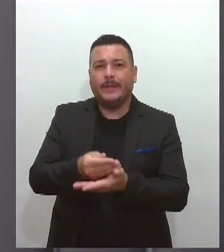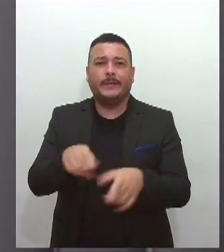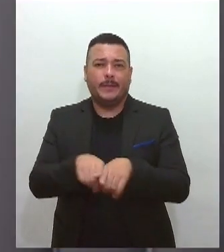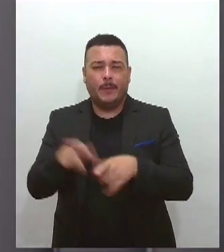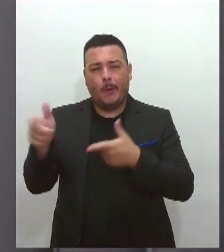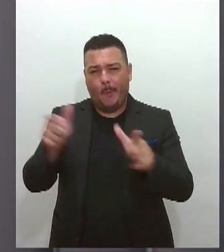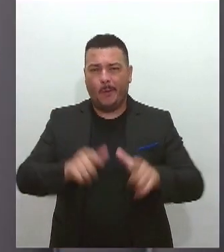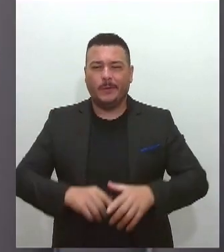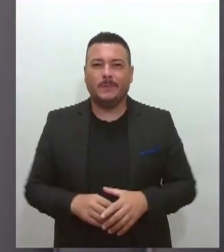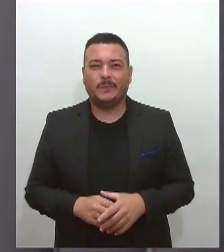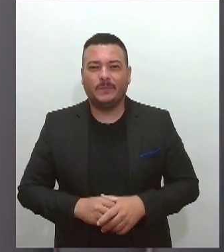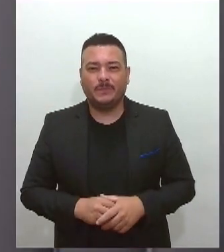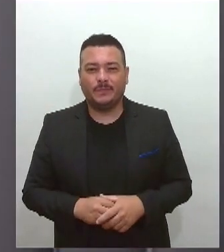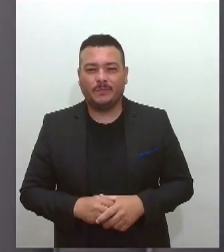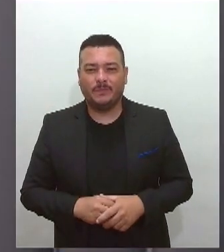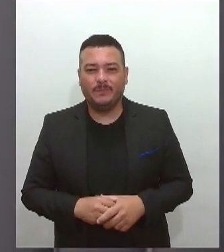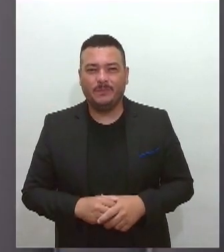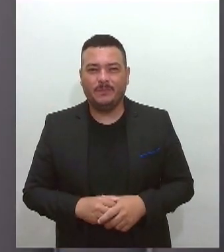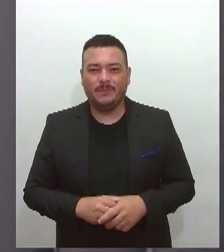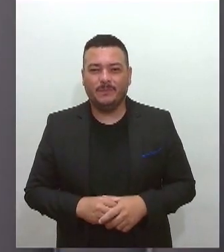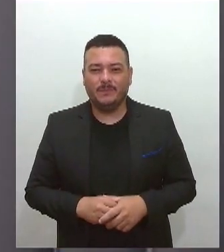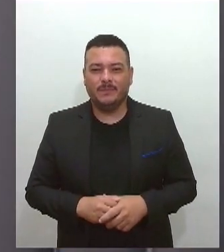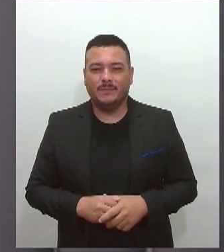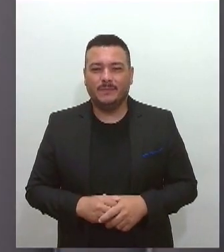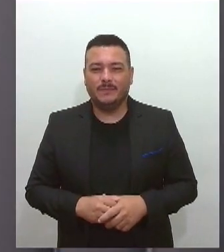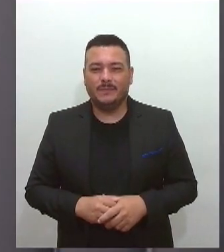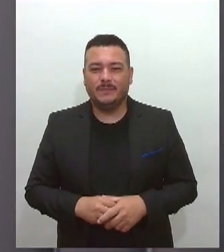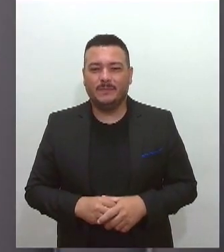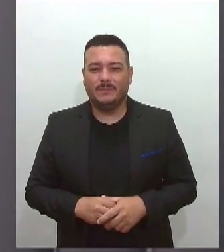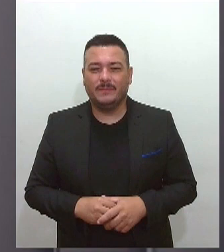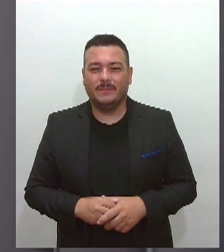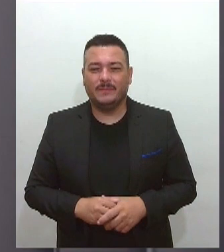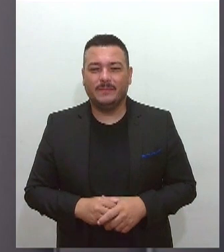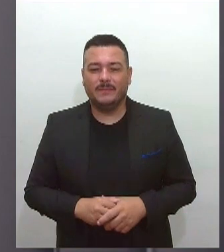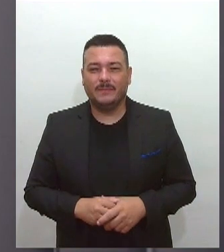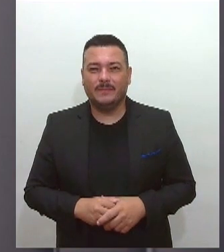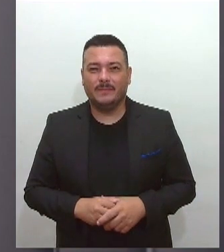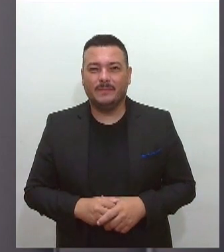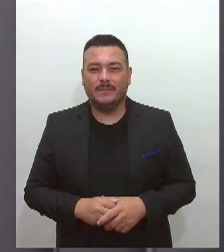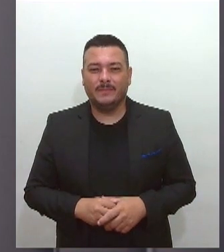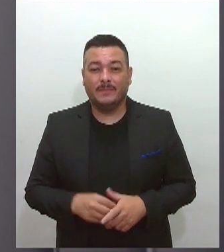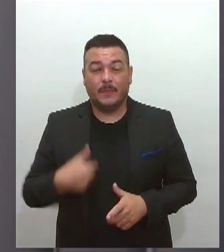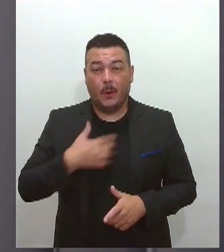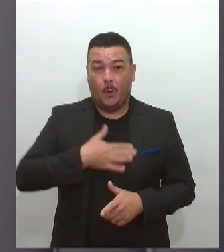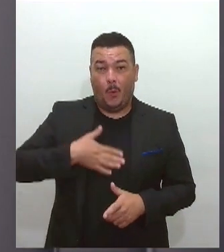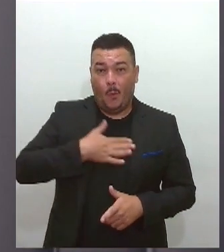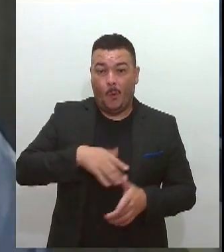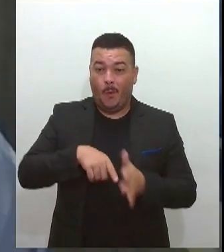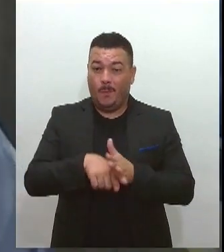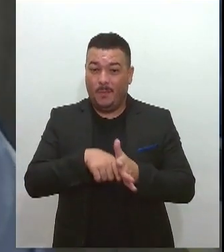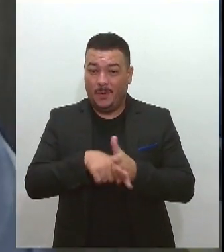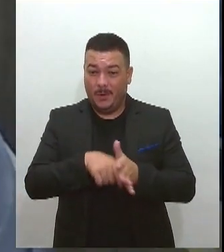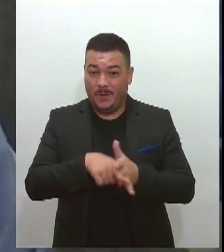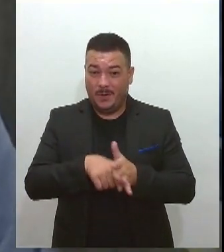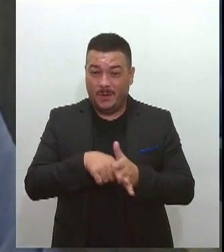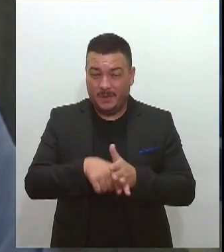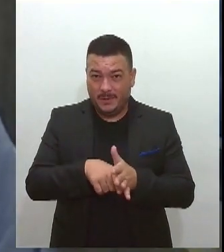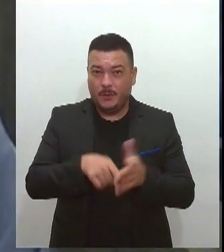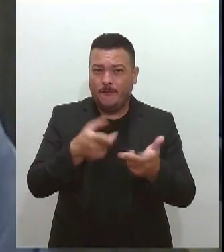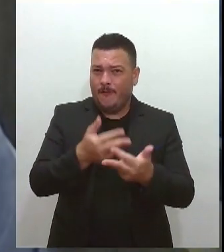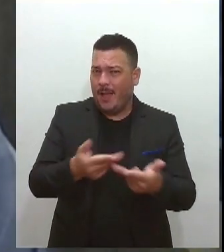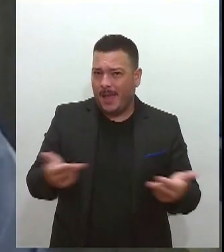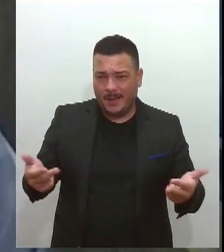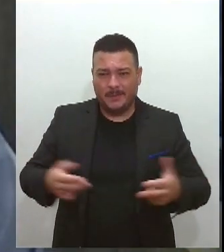de você fazer essa pesquisa, Matheus? Então, eu gosto de pesquisar o que eu chamo de subjetividades. Então,